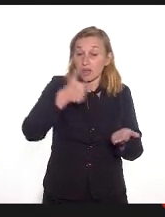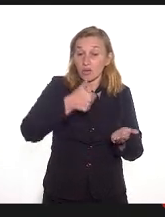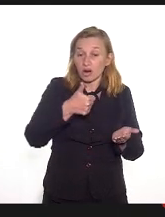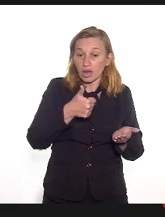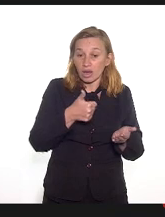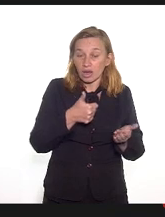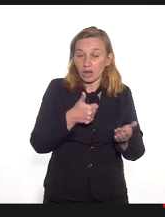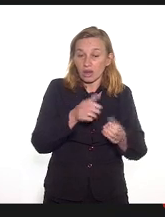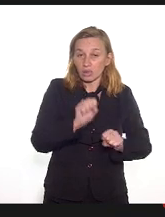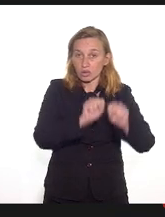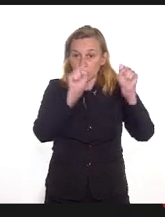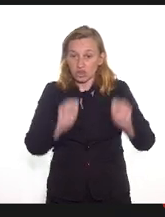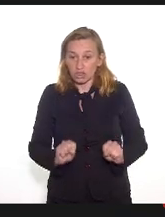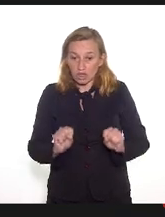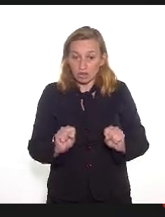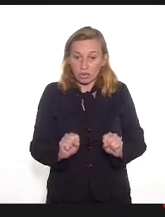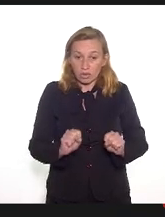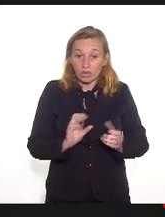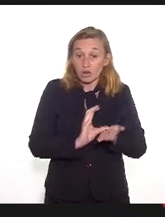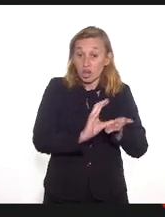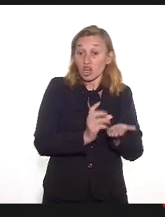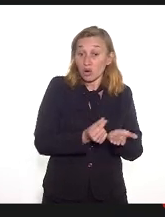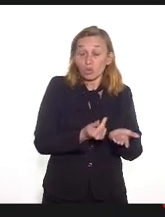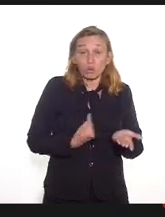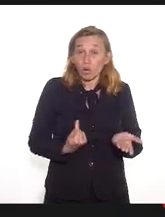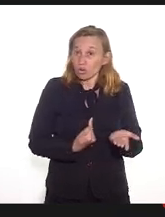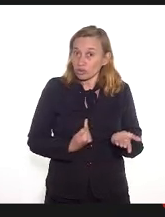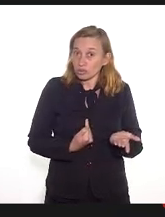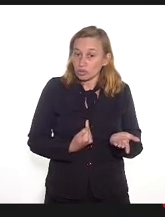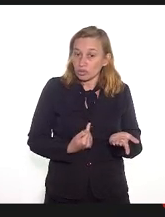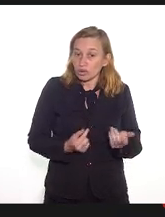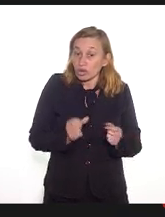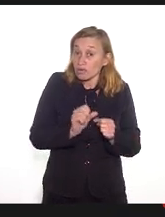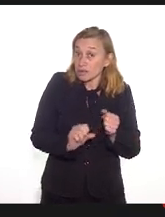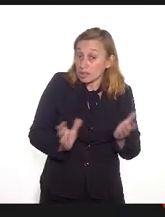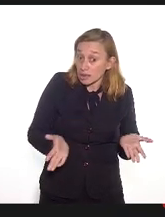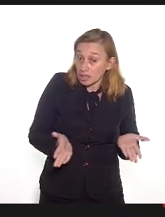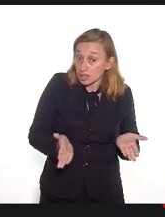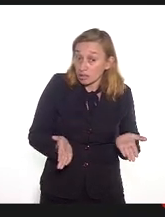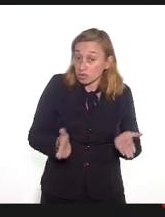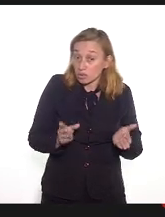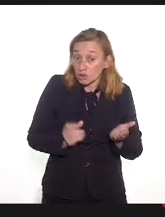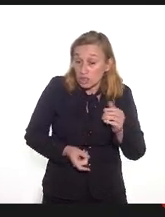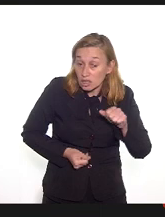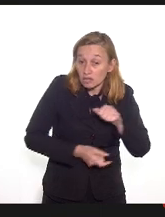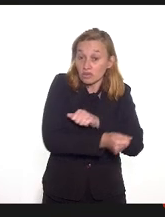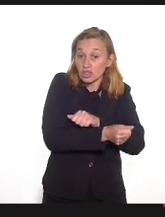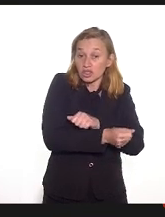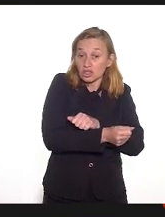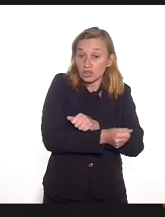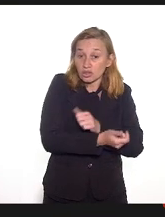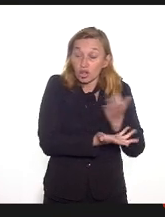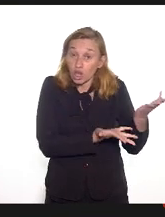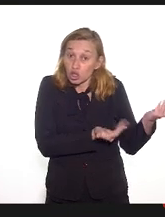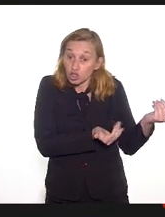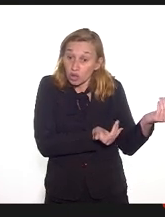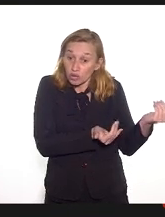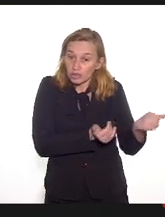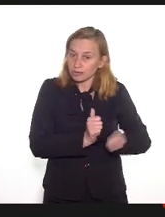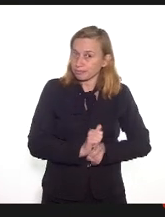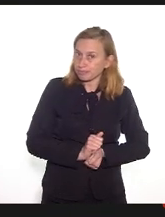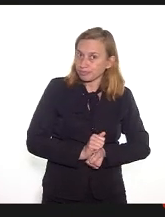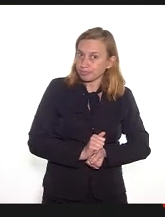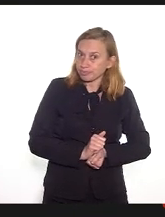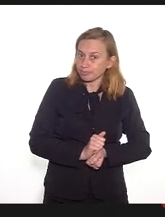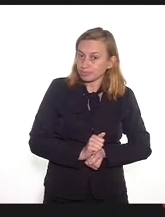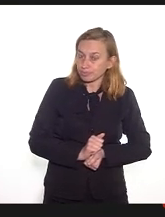simulação, paulatinamente, mas com um recurso nosso. O que nós fizemos à época? Nós investimos em jovens, tanto